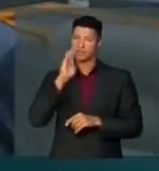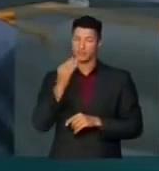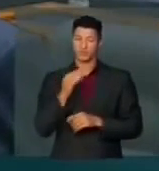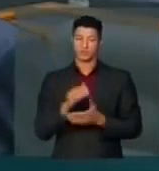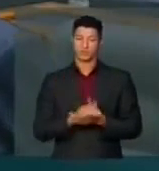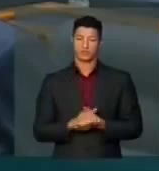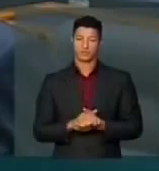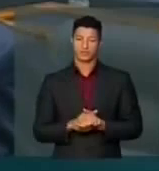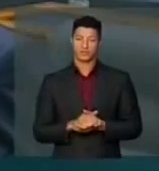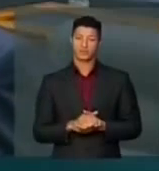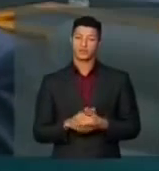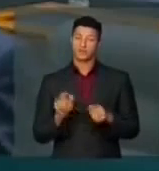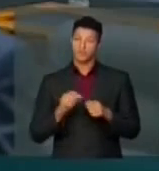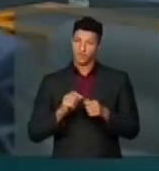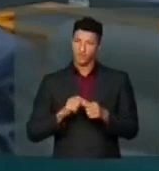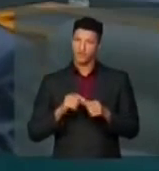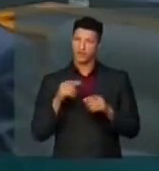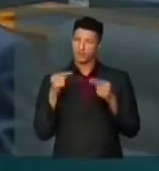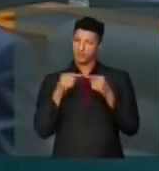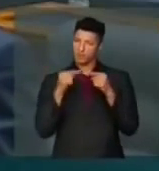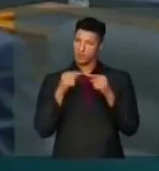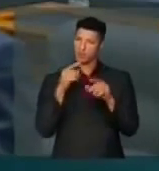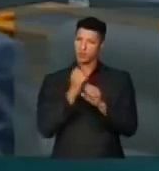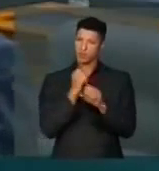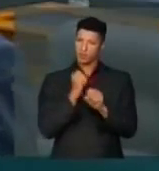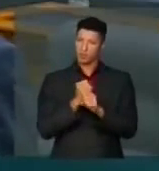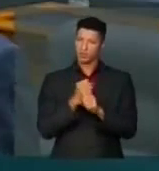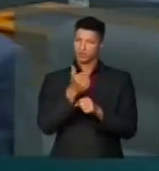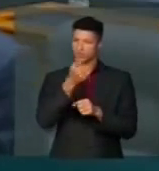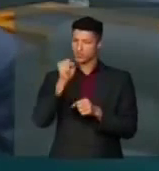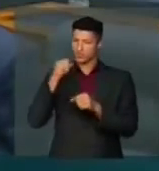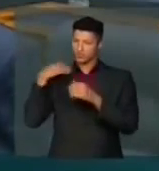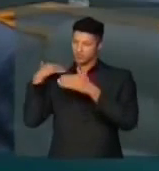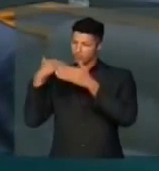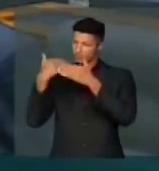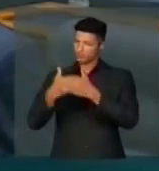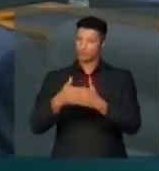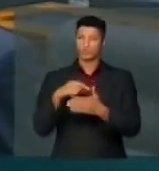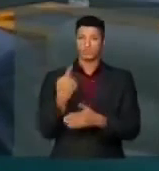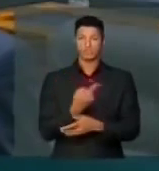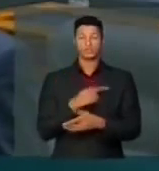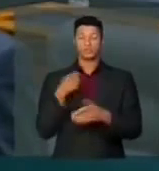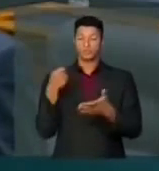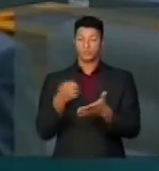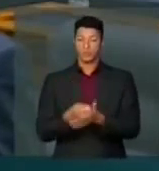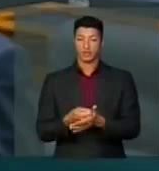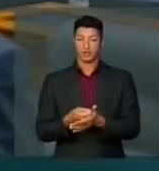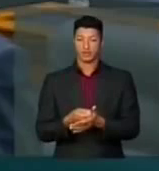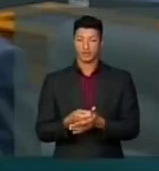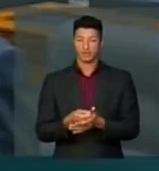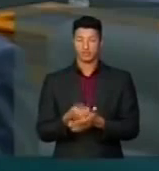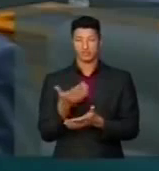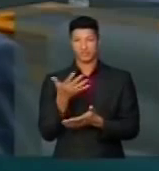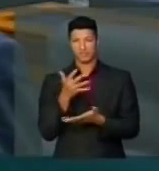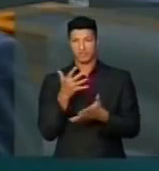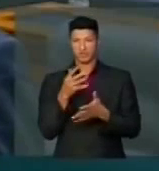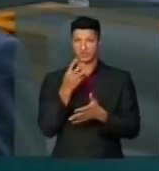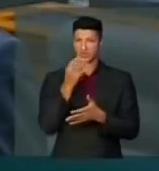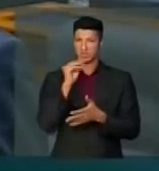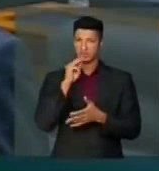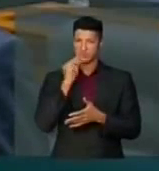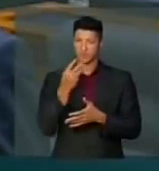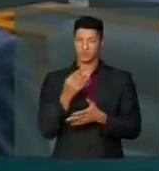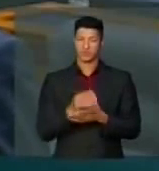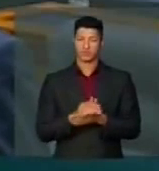bilhões. Foi feito um acordo, ao longo desses 18 anos, nós pagamos cerca de 30